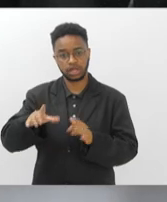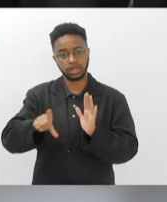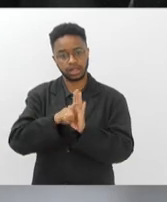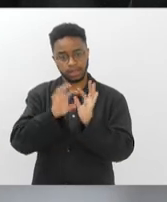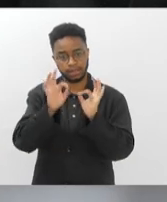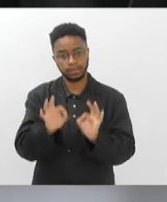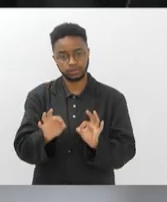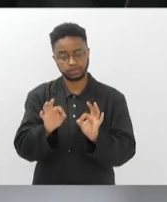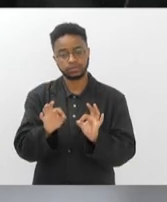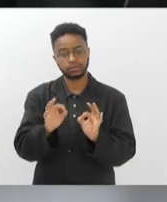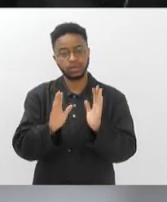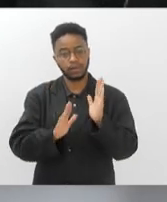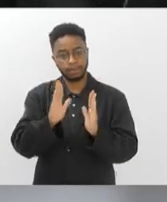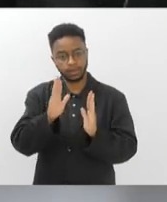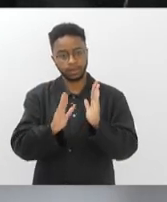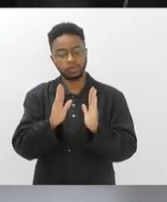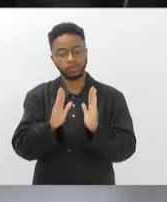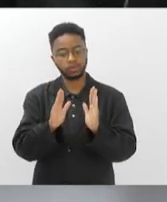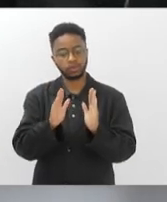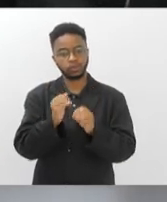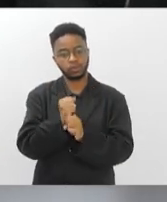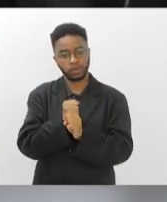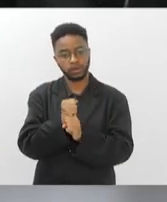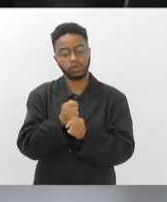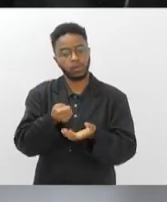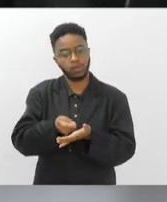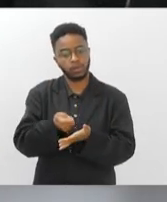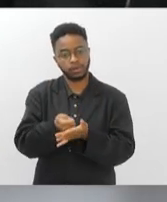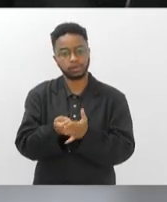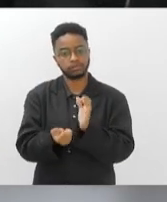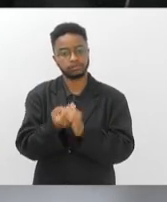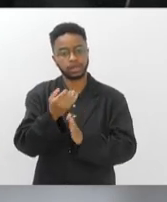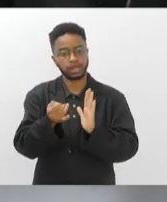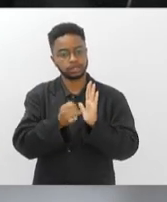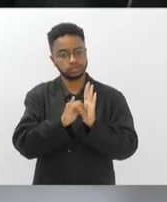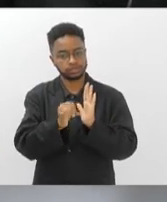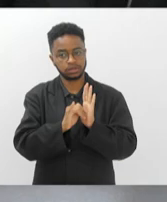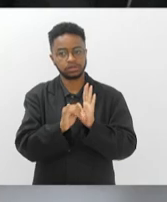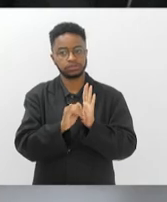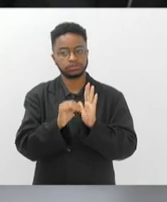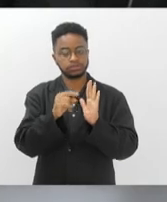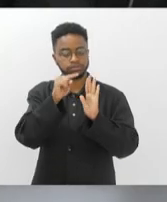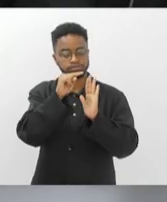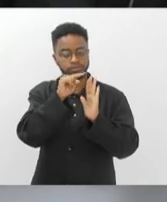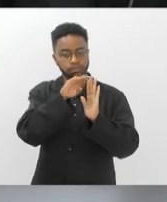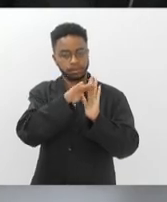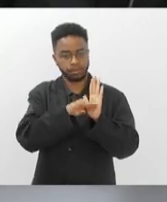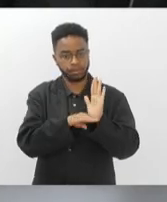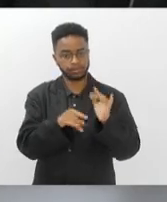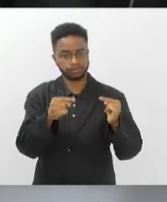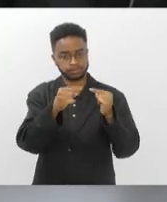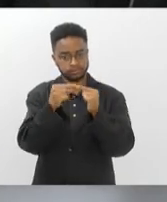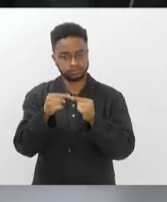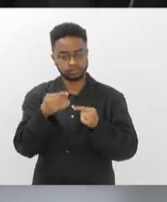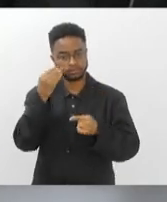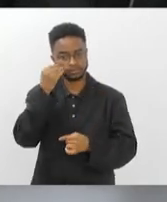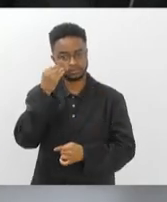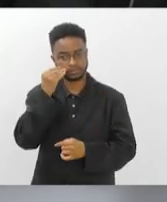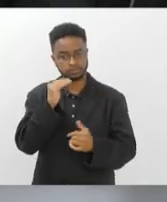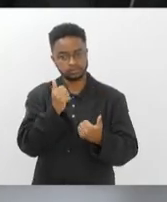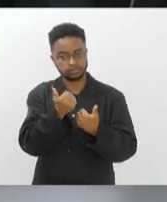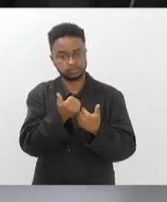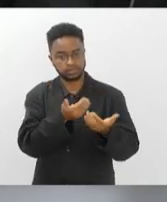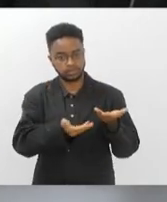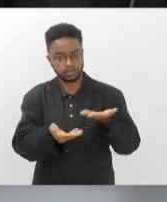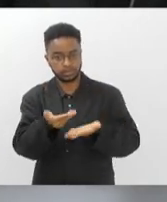período X do ano, obrigando a fazer uma abertura de edital nesses termos para cooperação de entidades